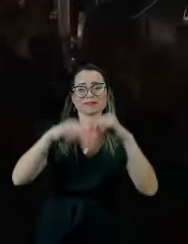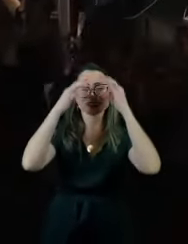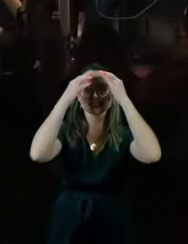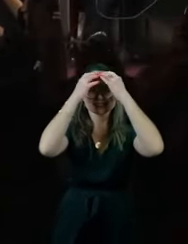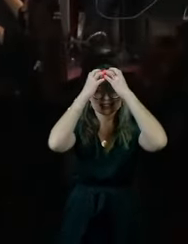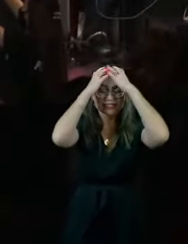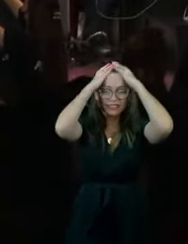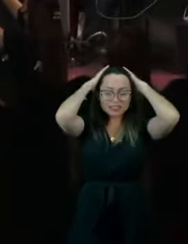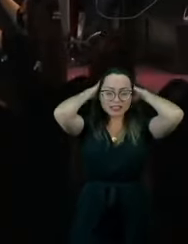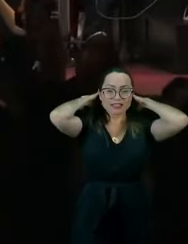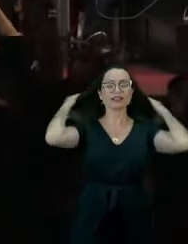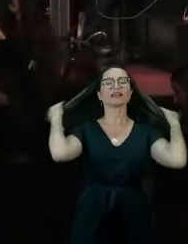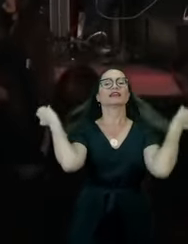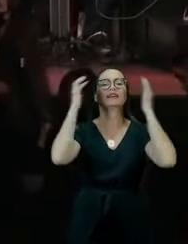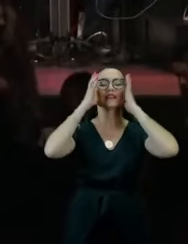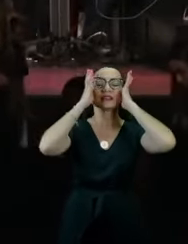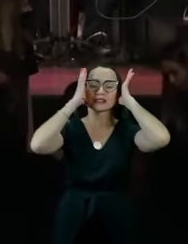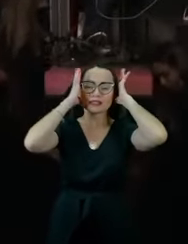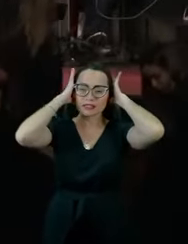Aleluia.